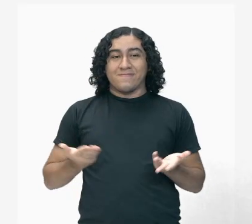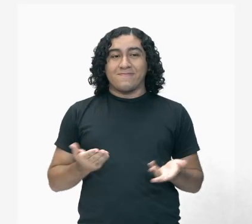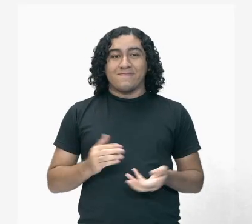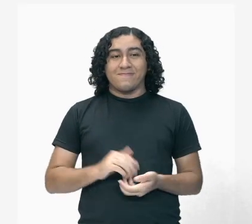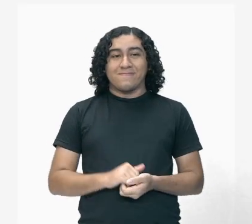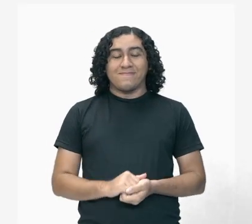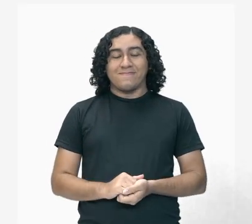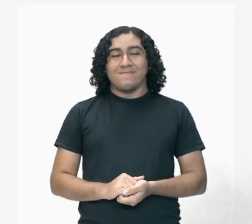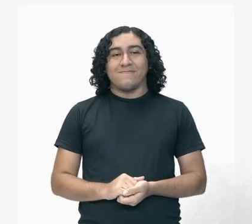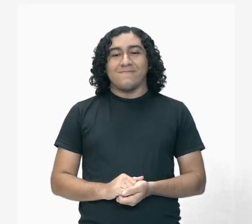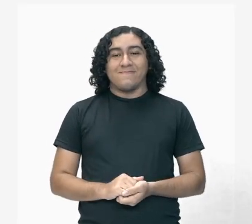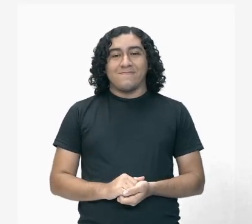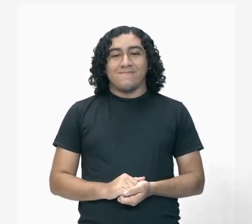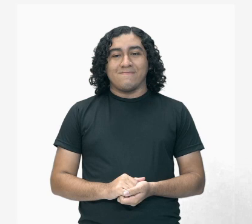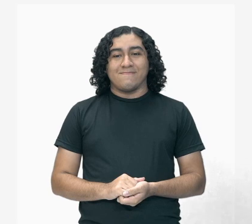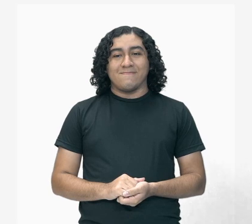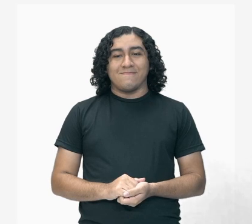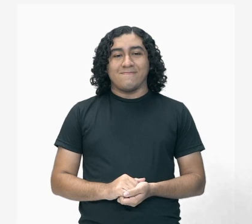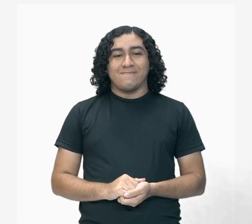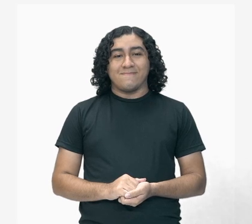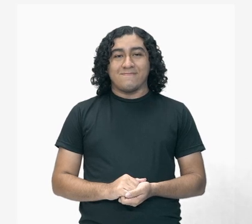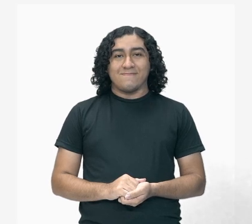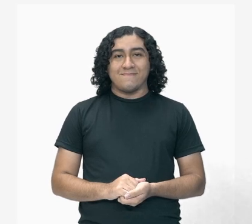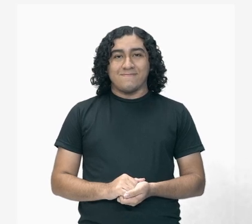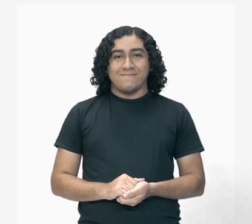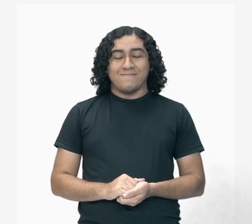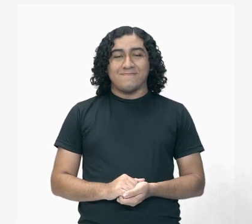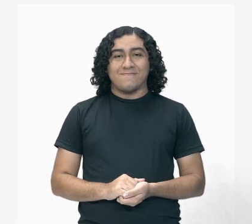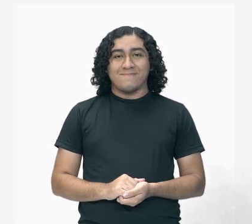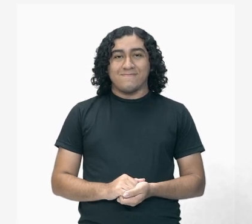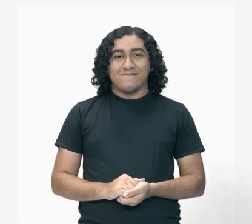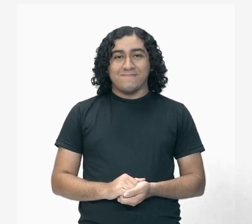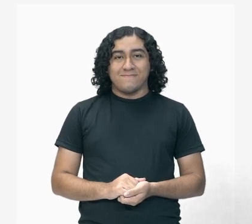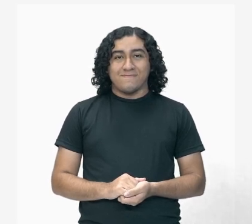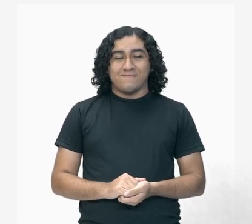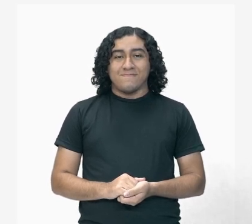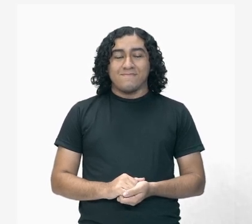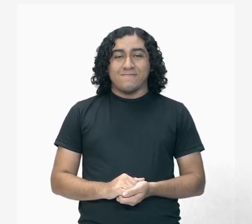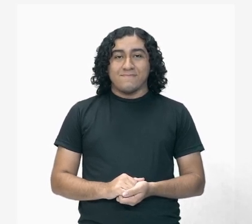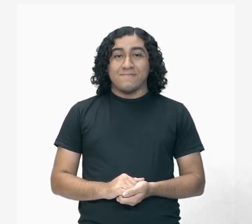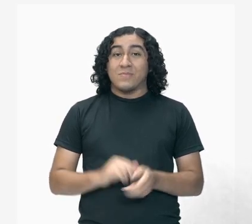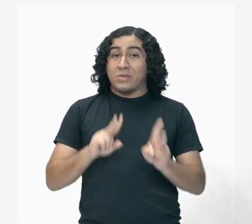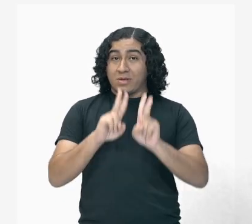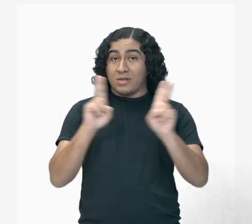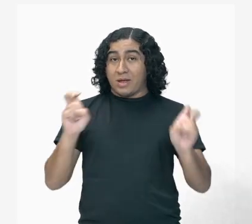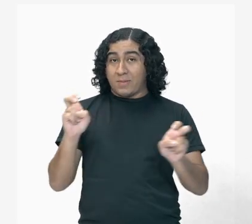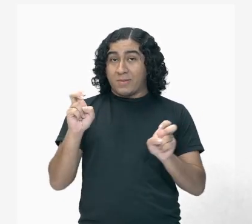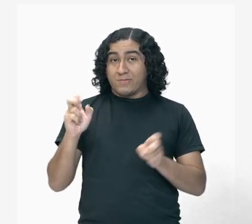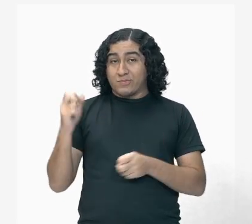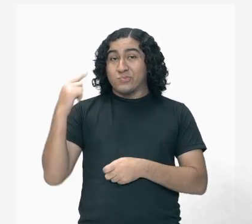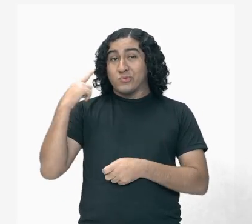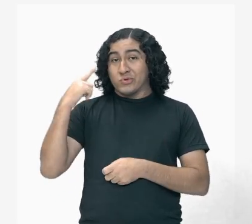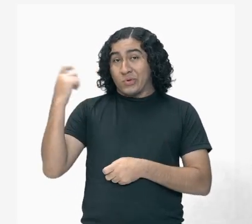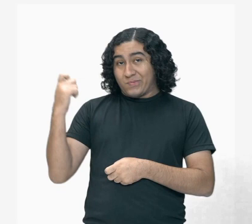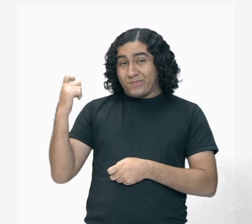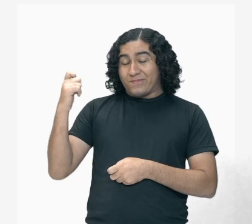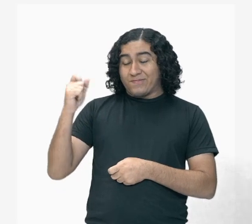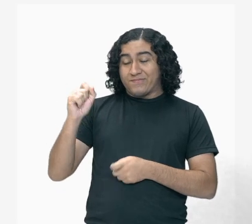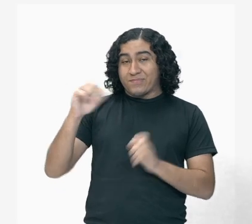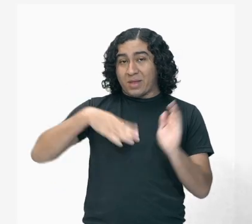hoje muito bem pessoal o objeto de conhecimento é o som né uma onda mecânica